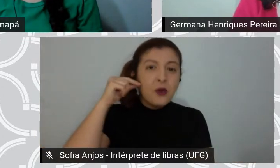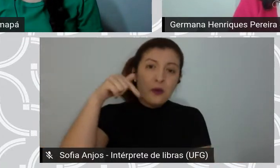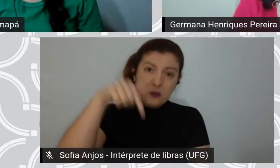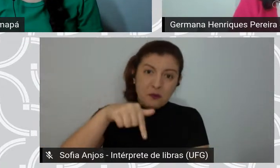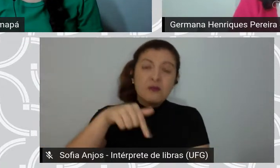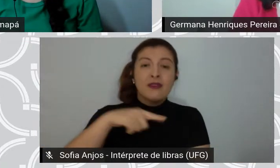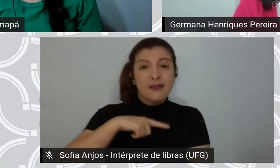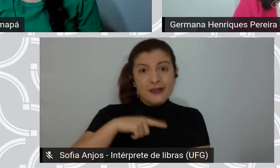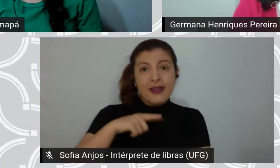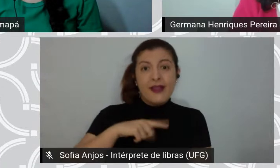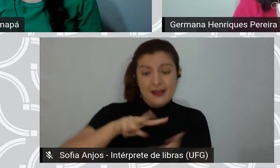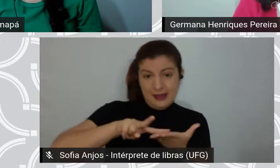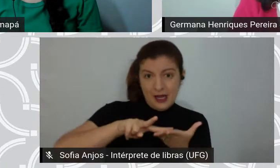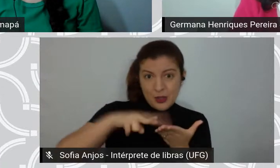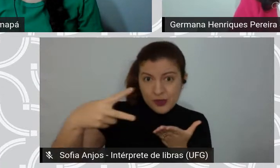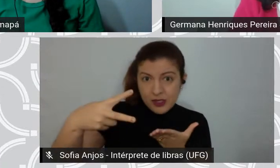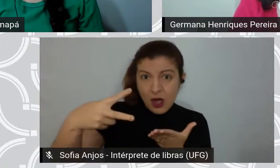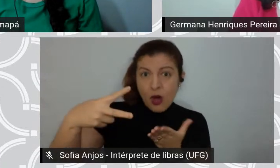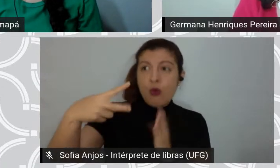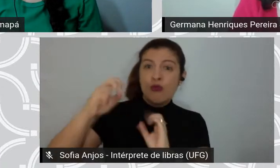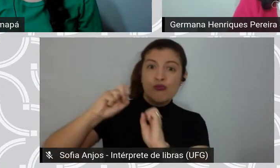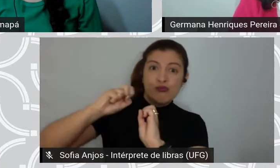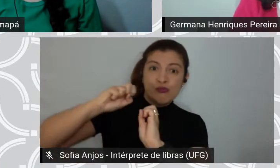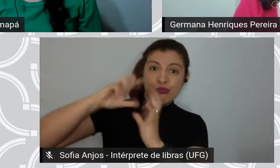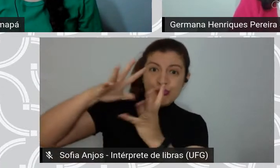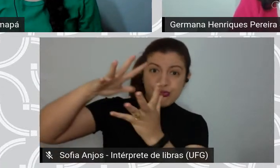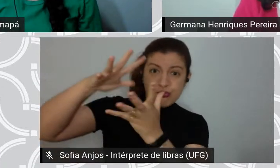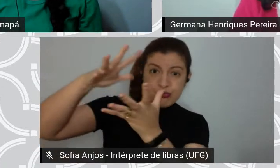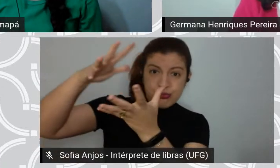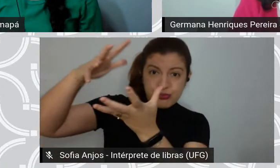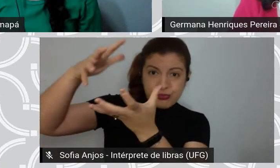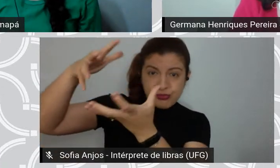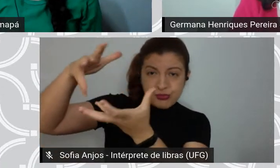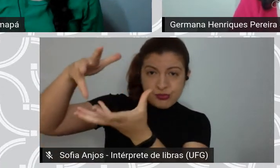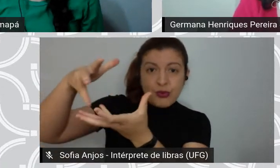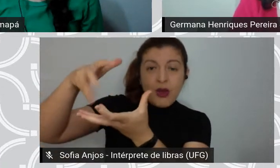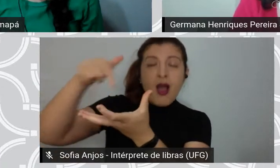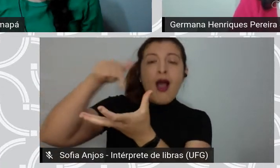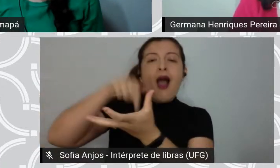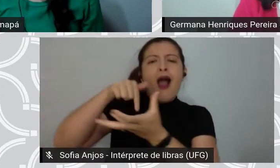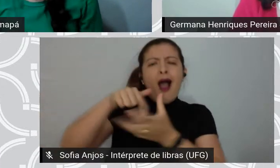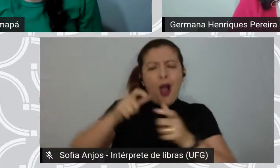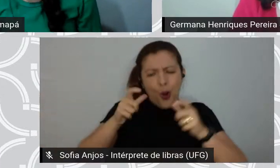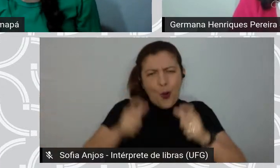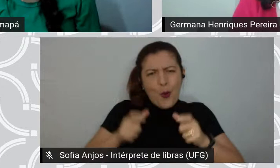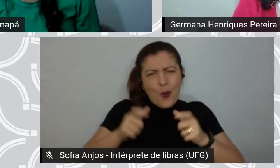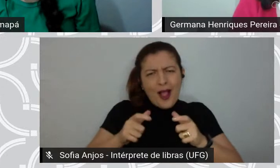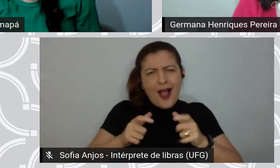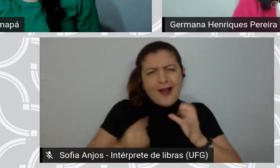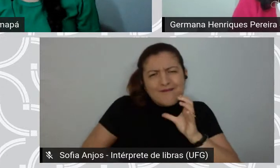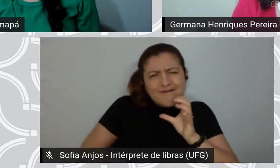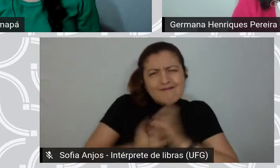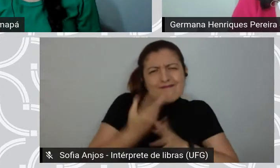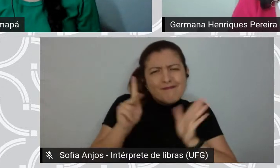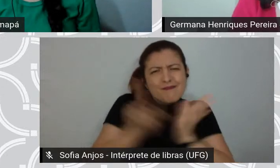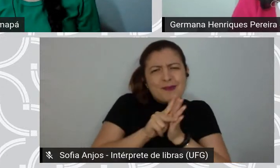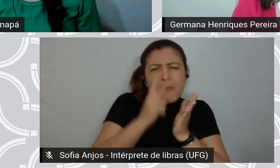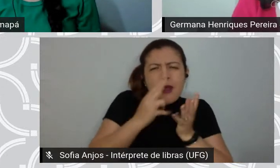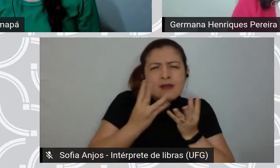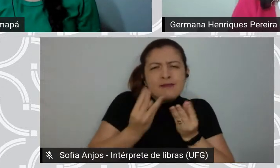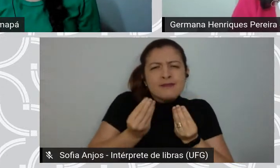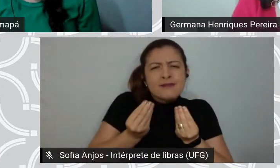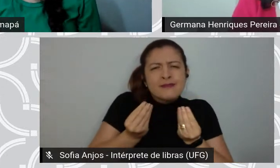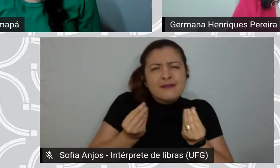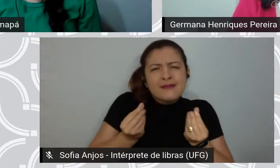se universalizar, ela perde um pouco dessa matéria local. Né? E essa perda, ela não